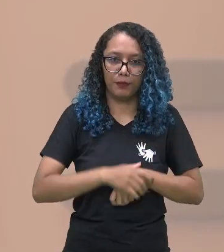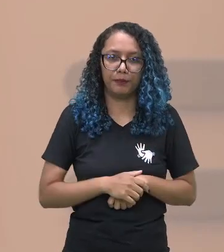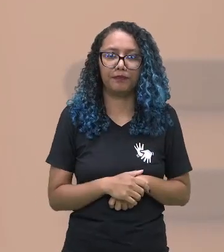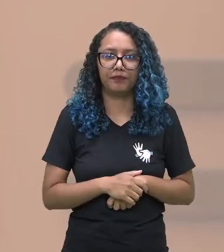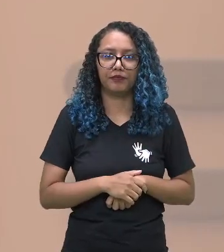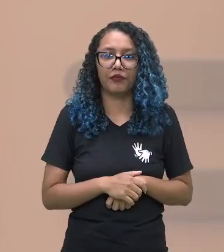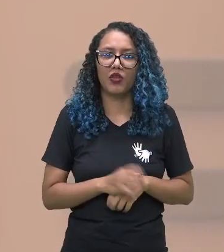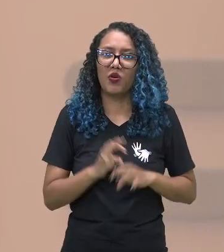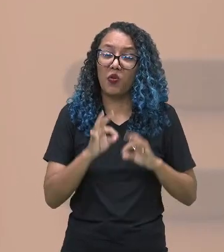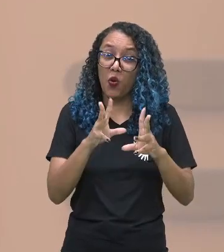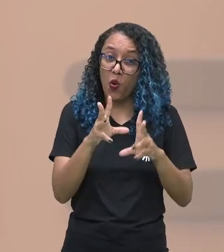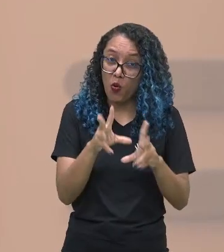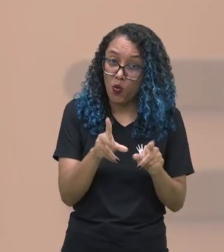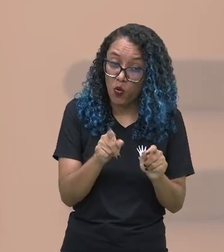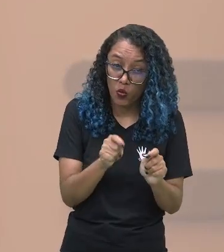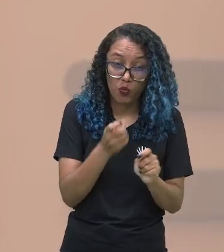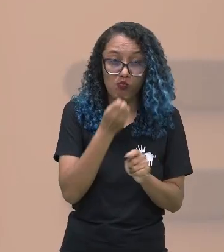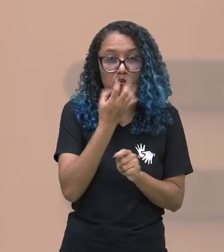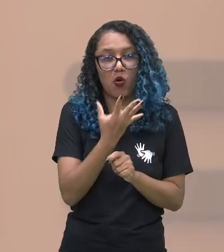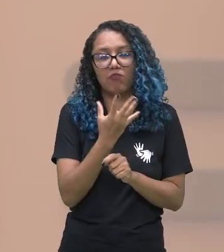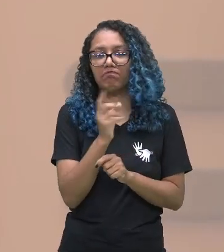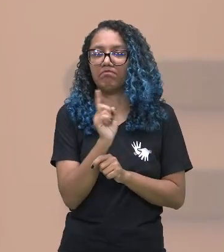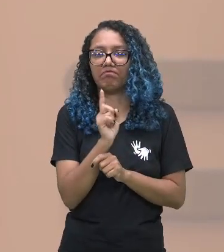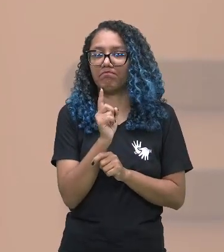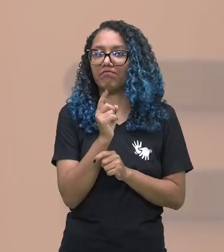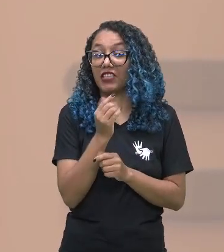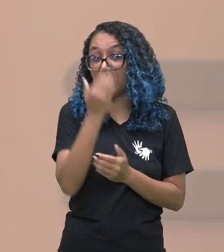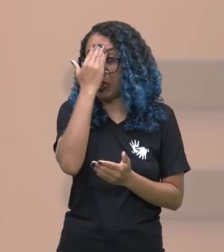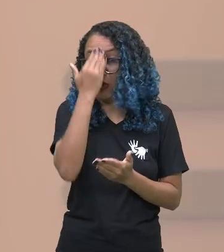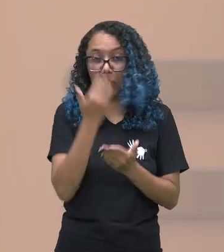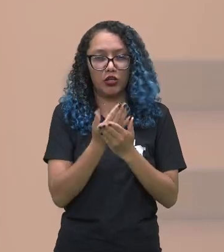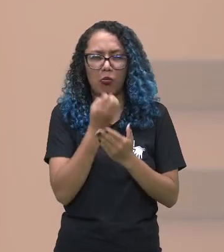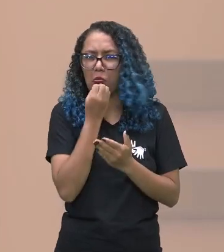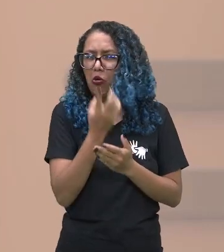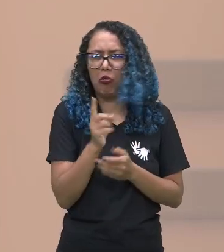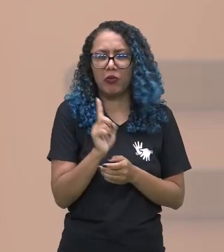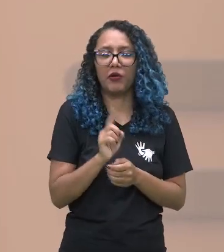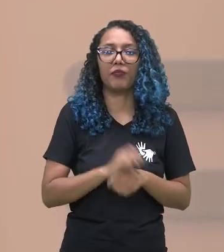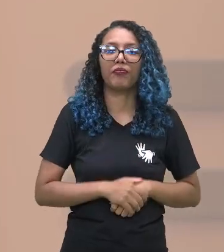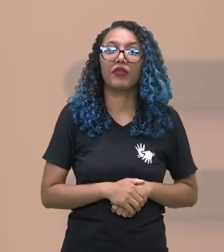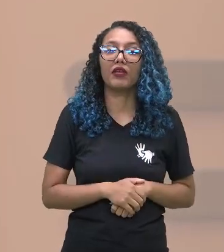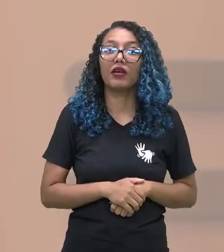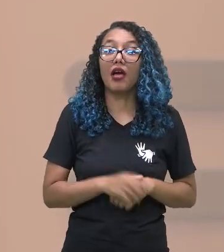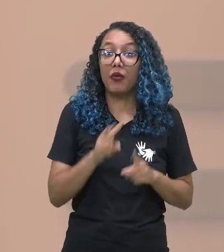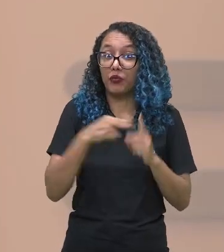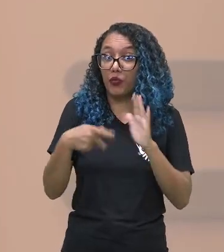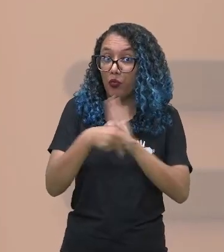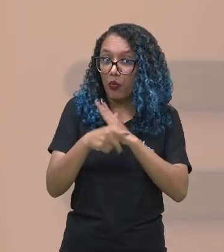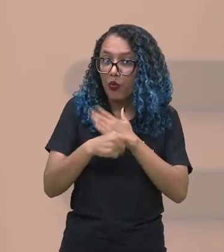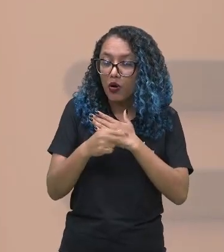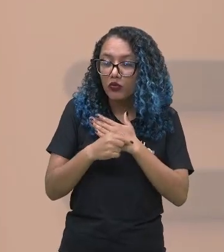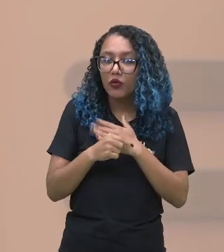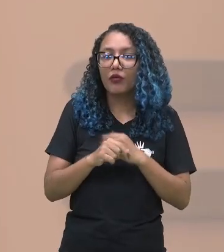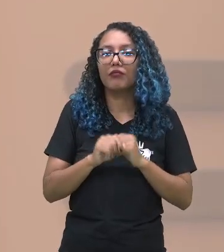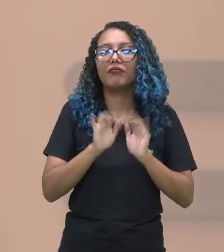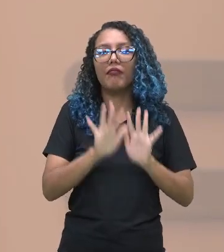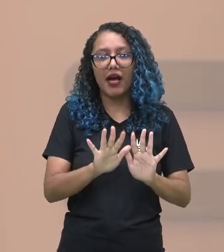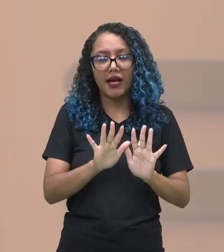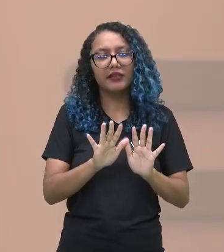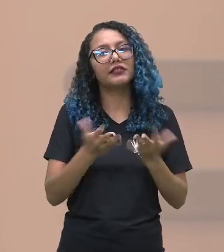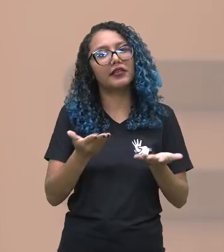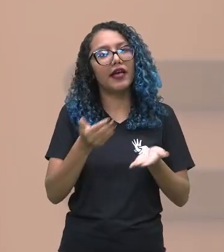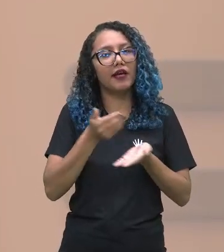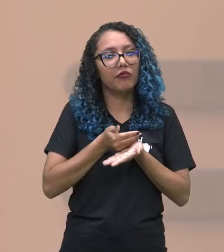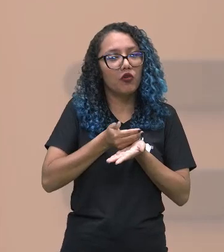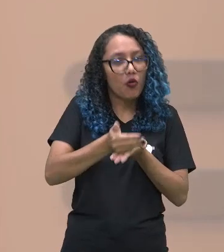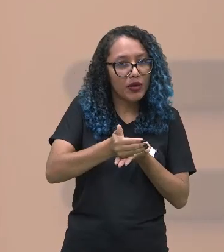muito saudáveis na concepção do autor, mas isso fez com que o Brasil começasse a ser